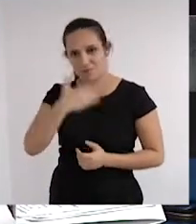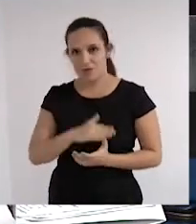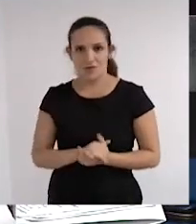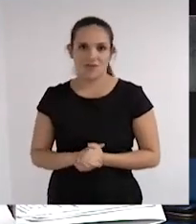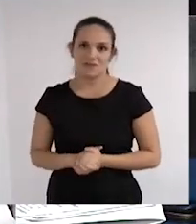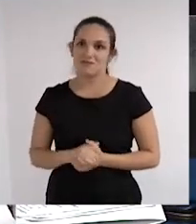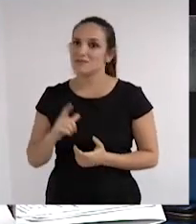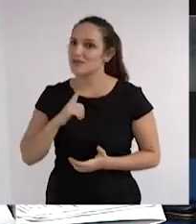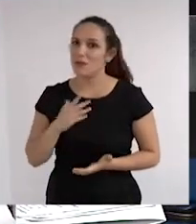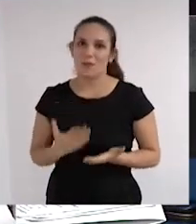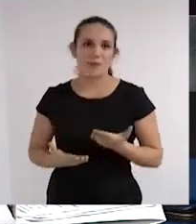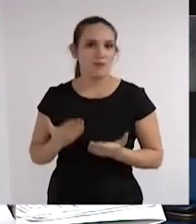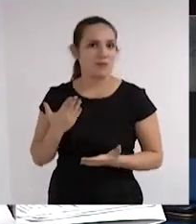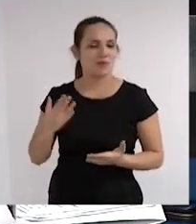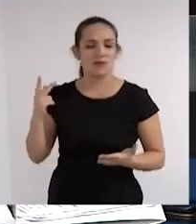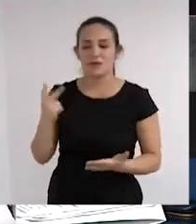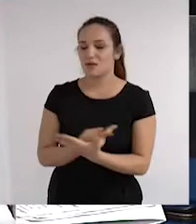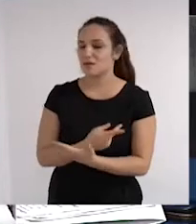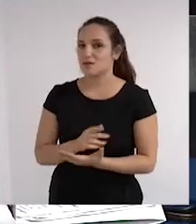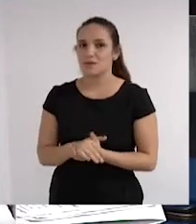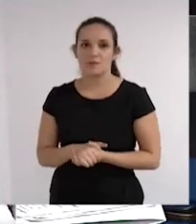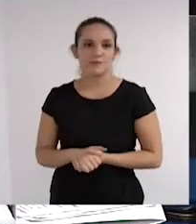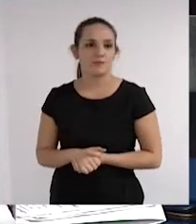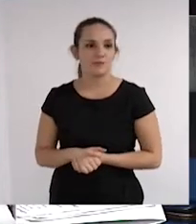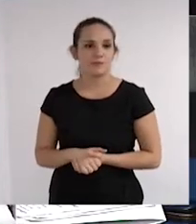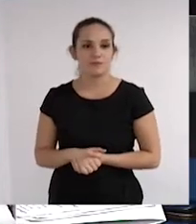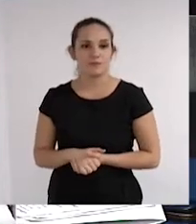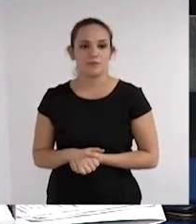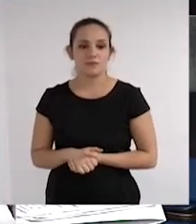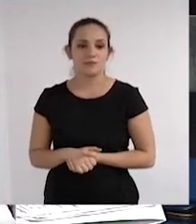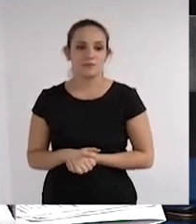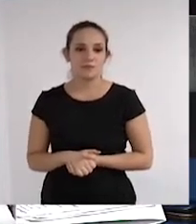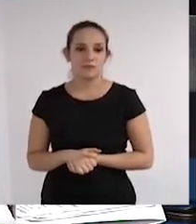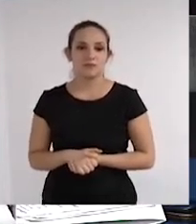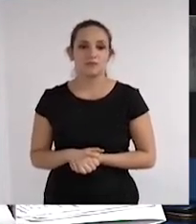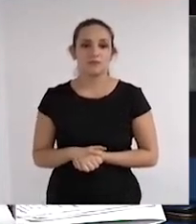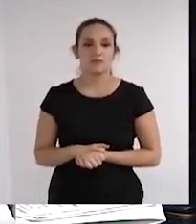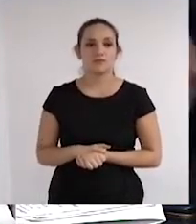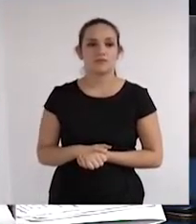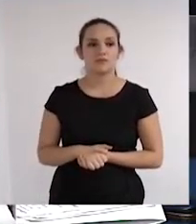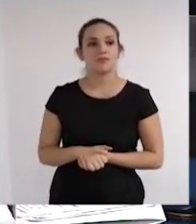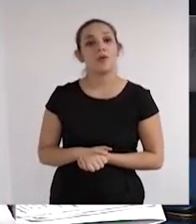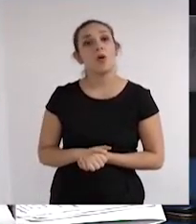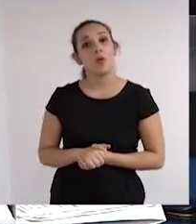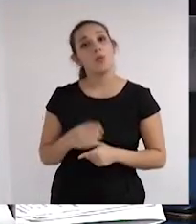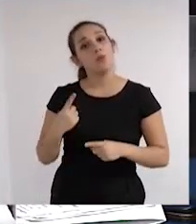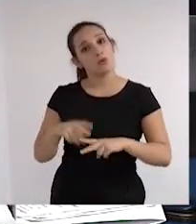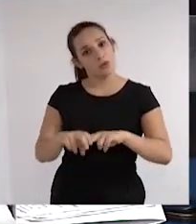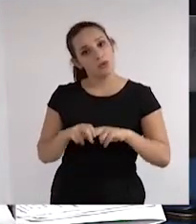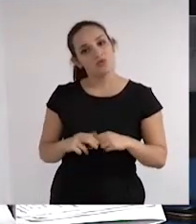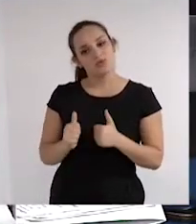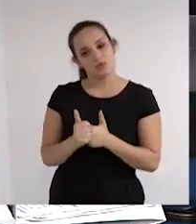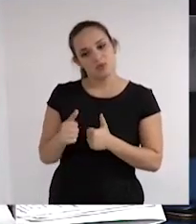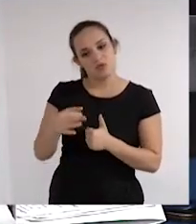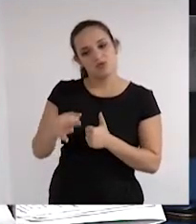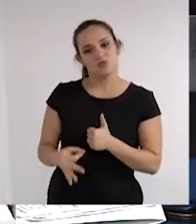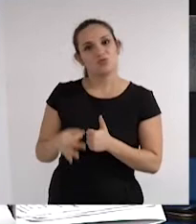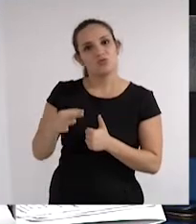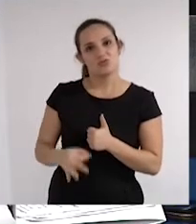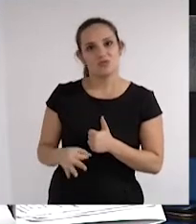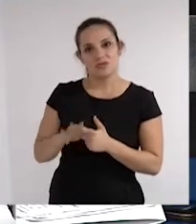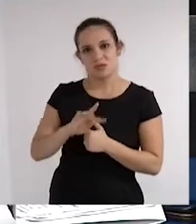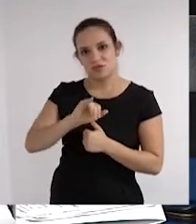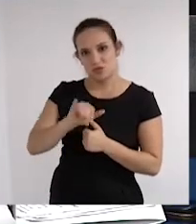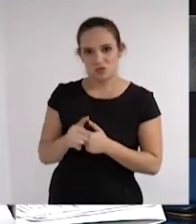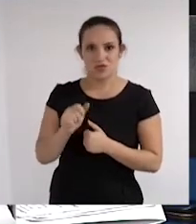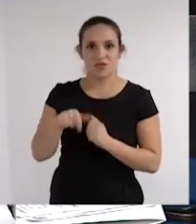financeiro. Está provado que houve o desequilíbrio financeiro. Tanto é verdade que o Tribunal de Justiça de Mato Grosso do Sul, no momento em que